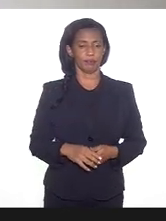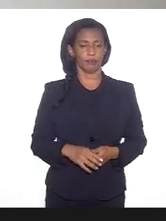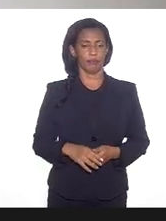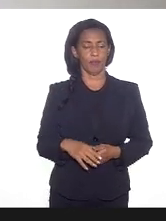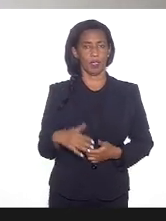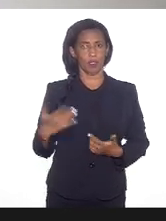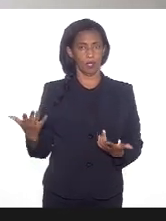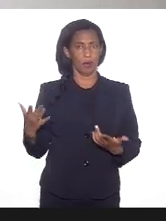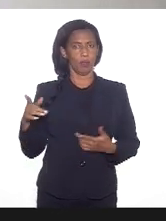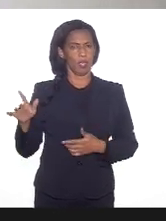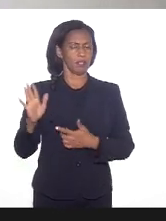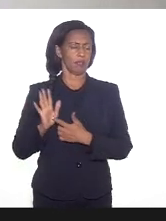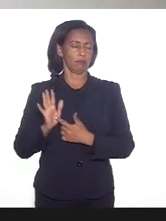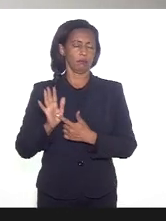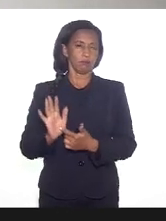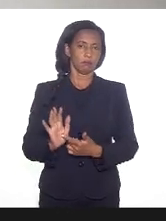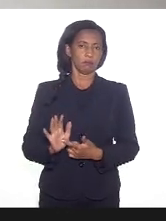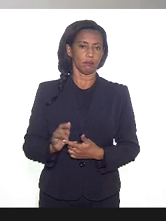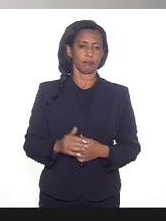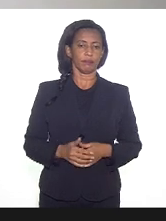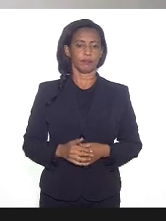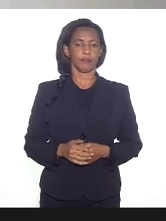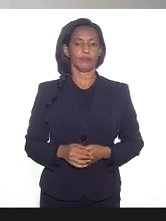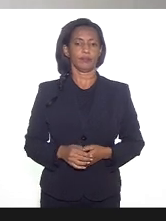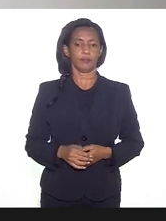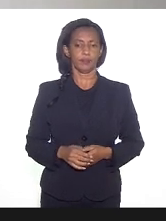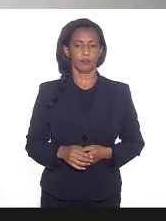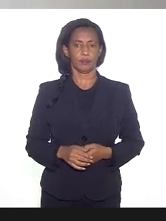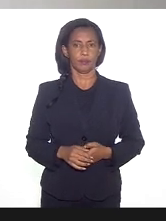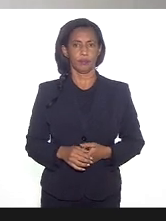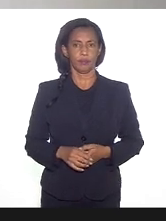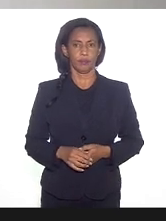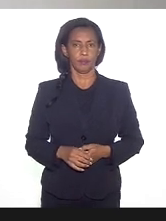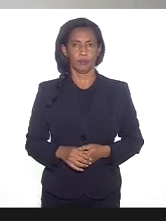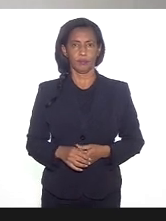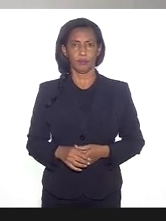essa representação e